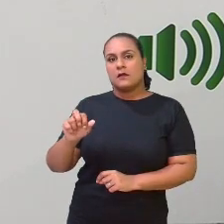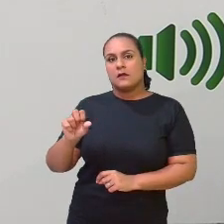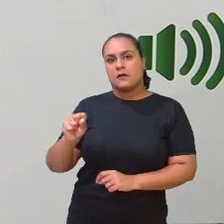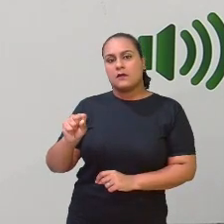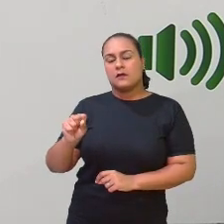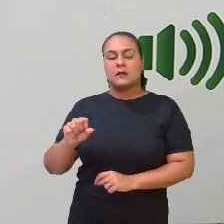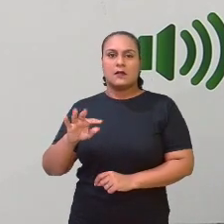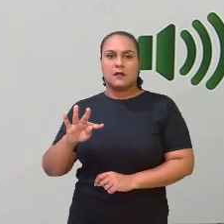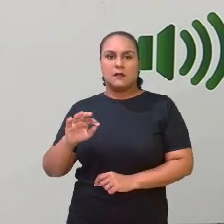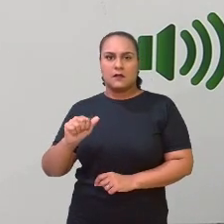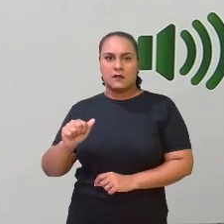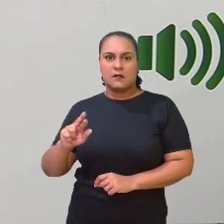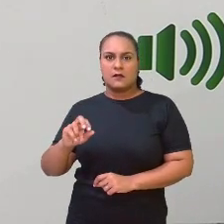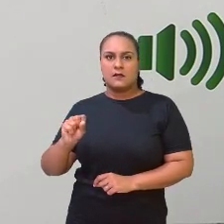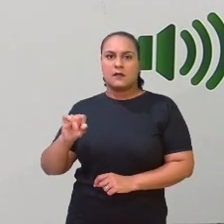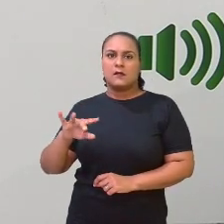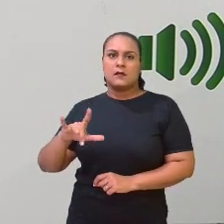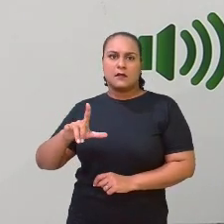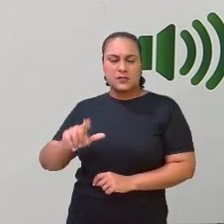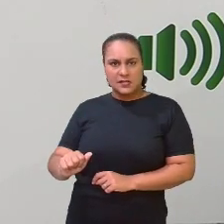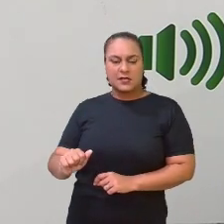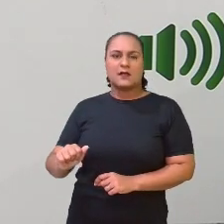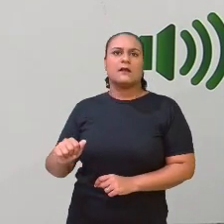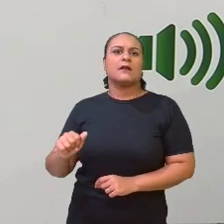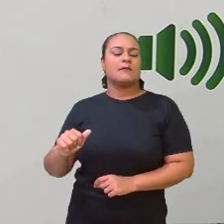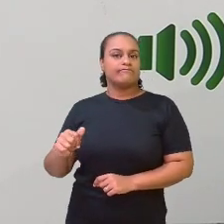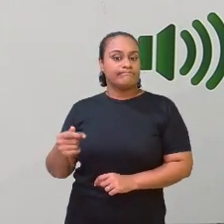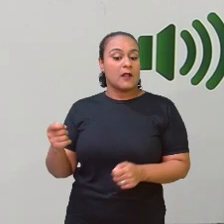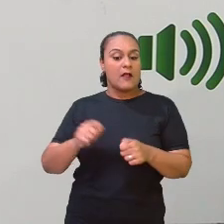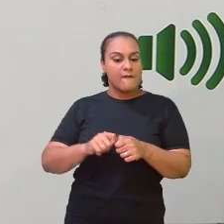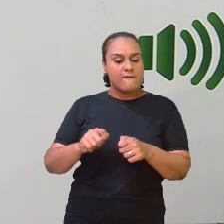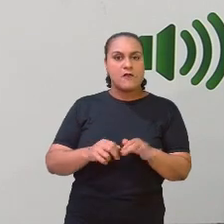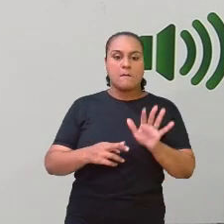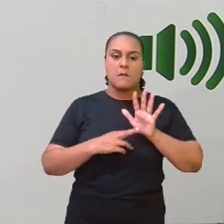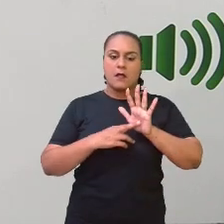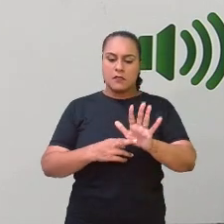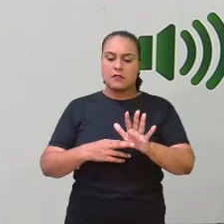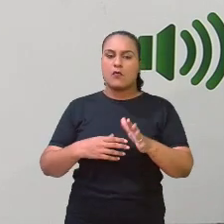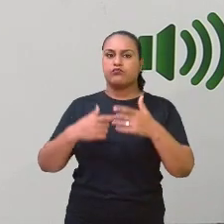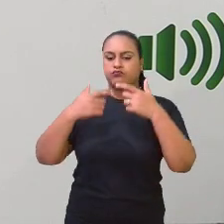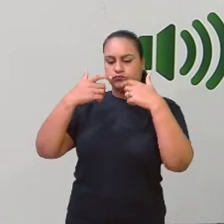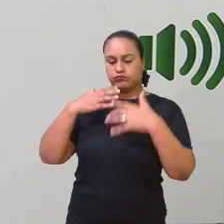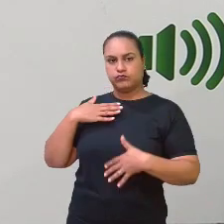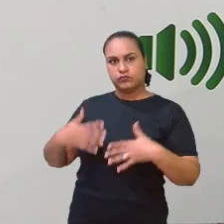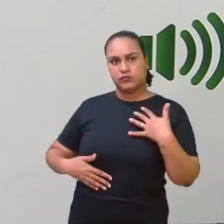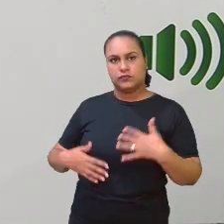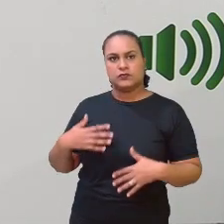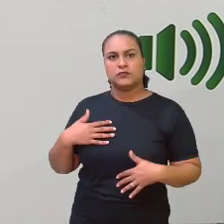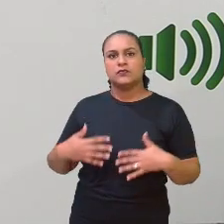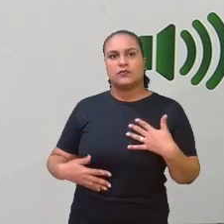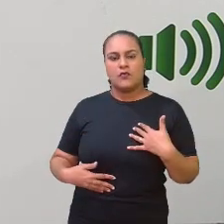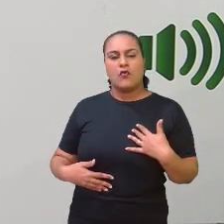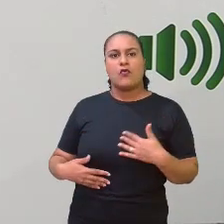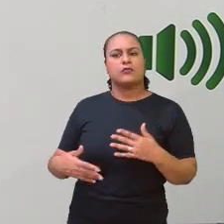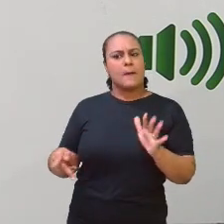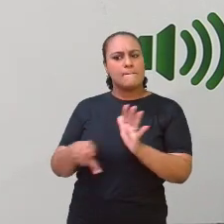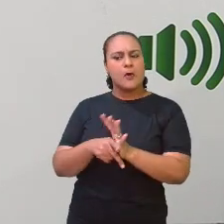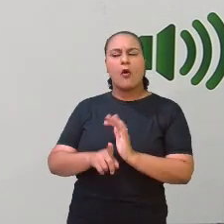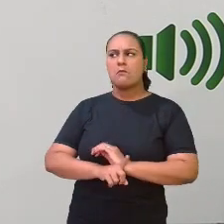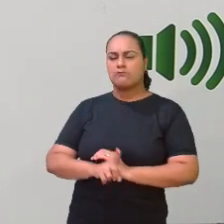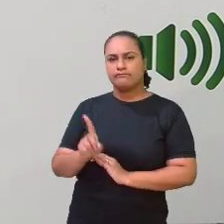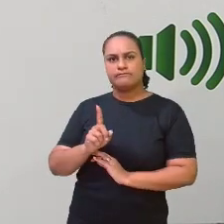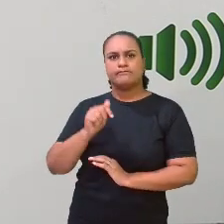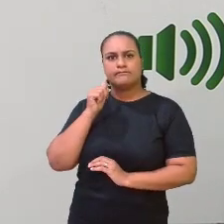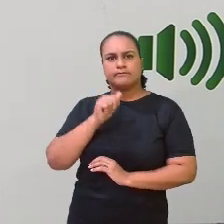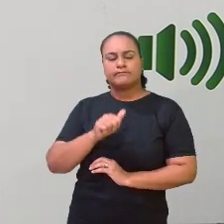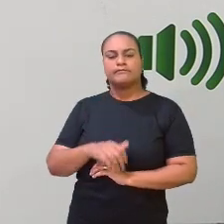ela também fez representações do corpo humano da forma como ela achava que deveria ser, tá certo? E aí,